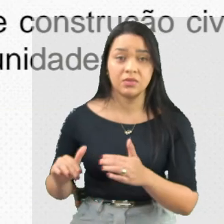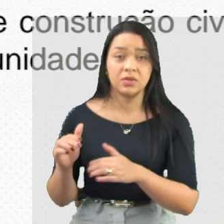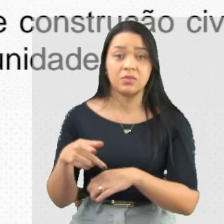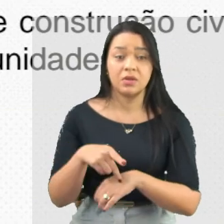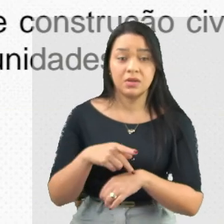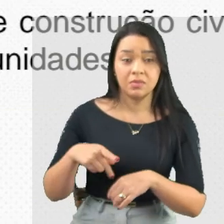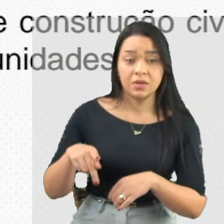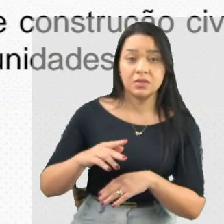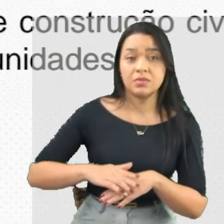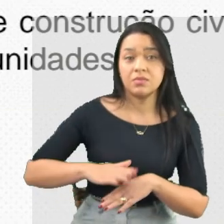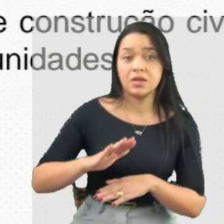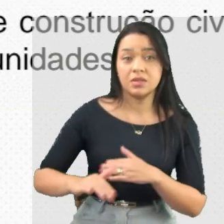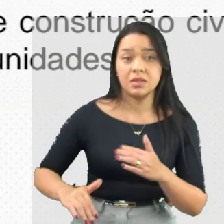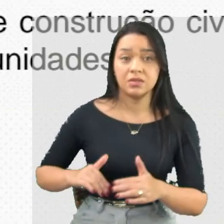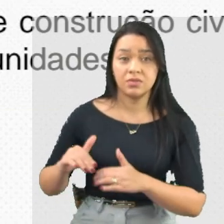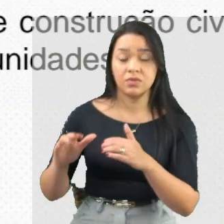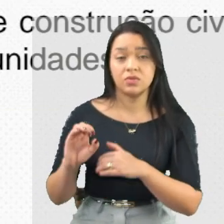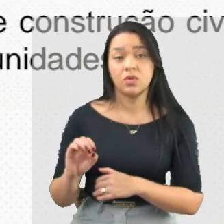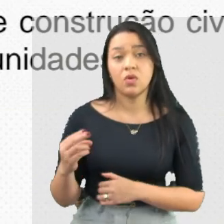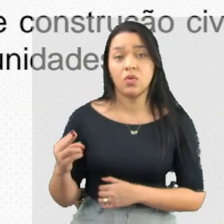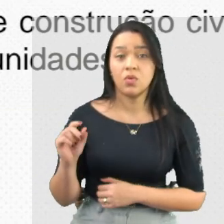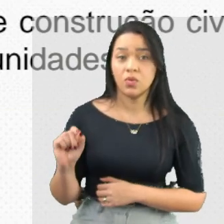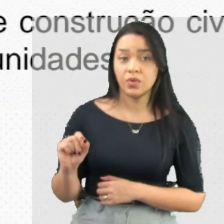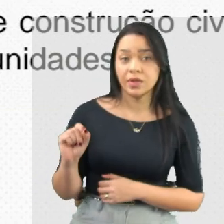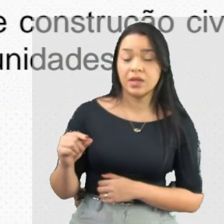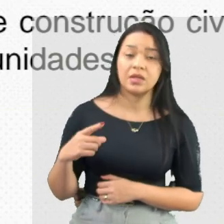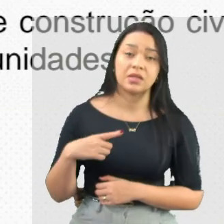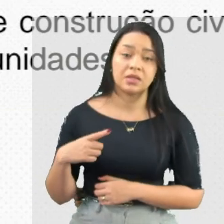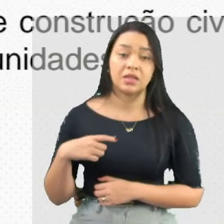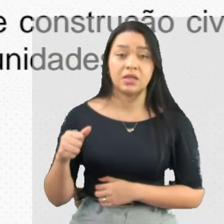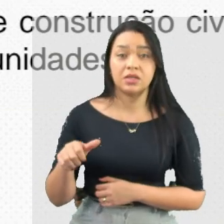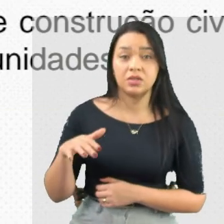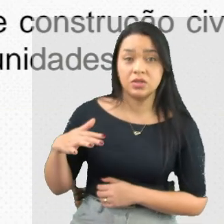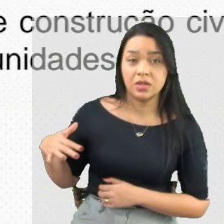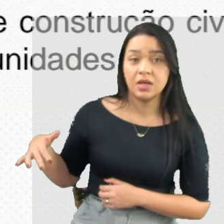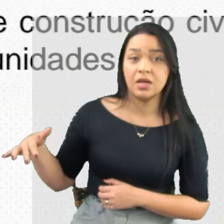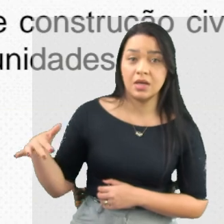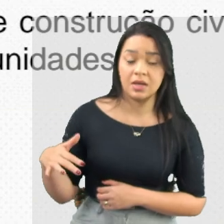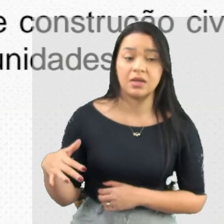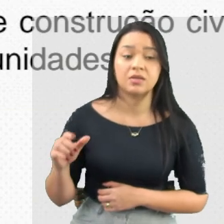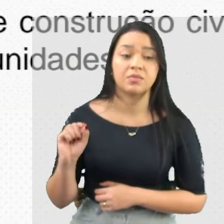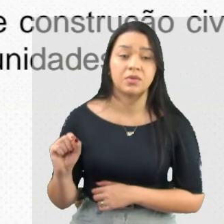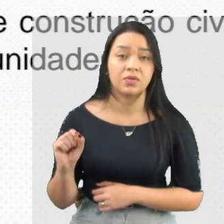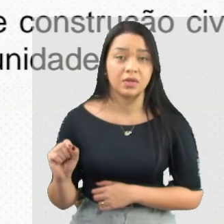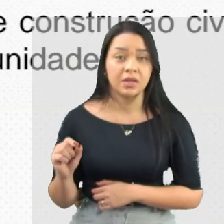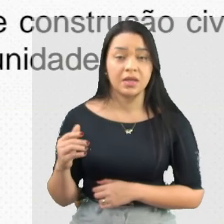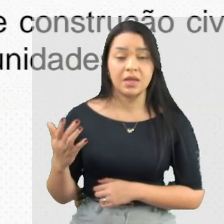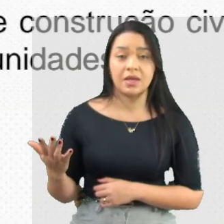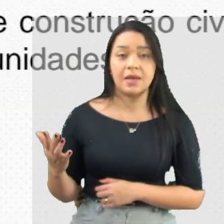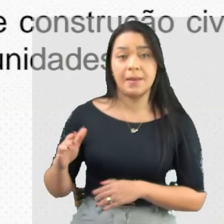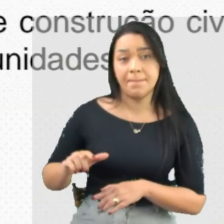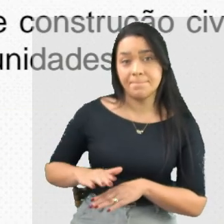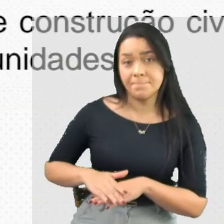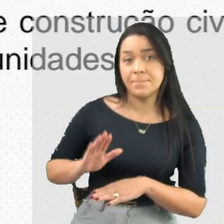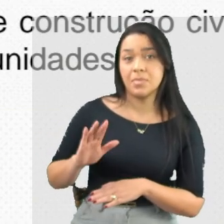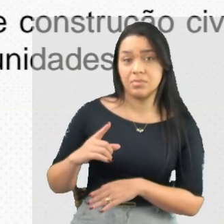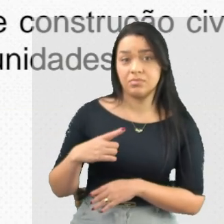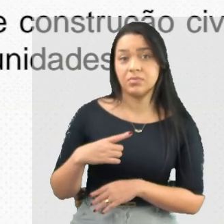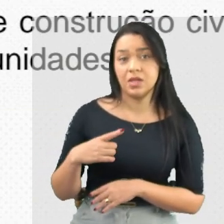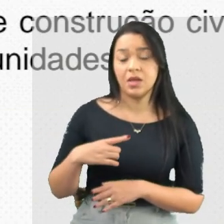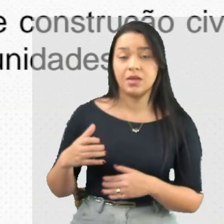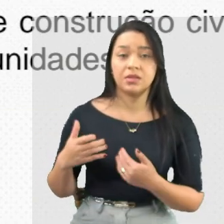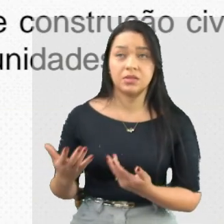mais desenvolvidos ou, em alguns casos, de áreas com conflitos para regiões mais estáveis.